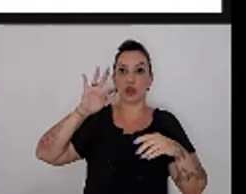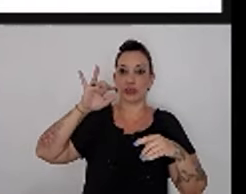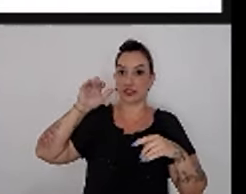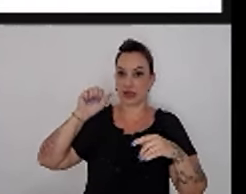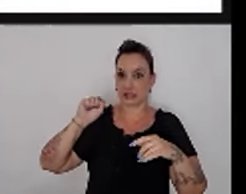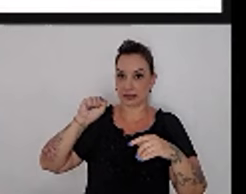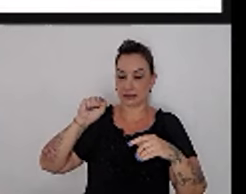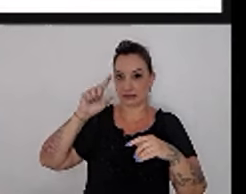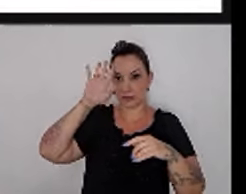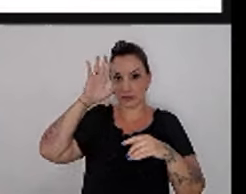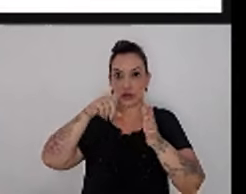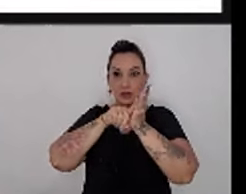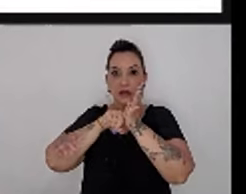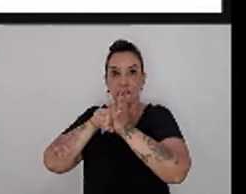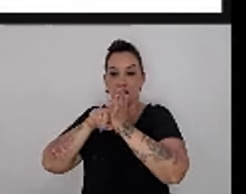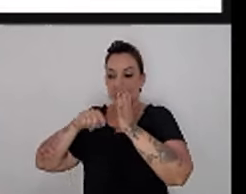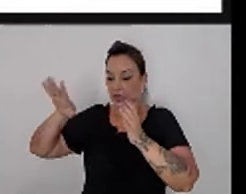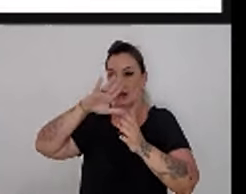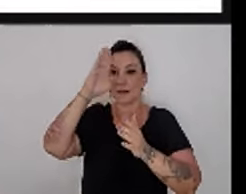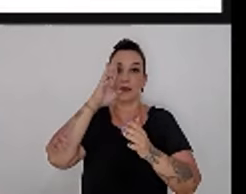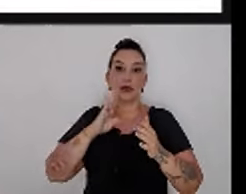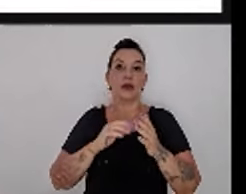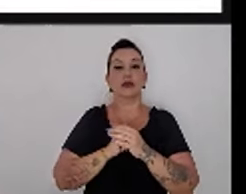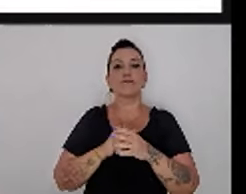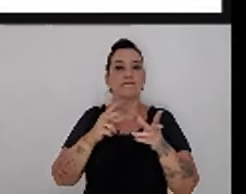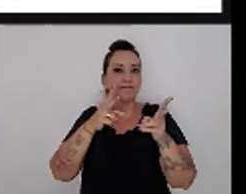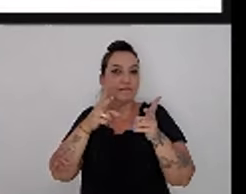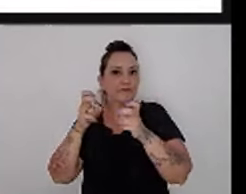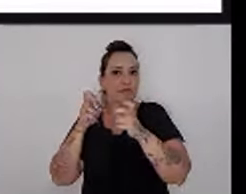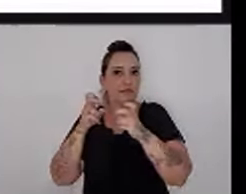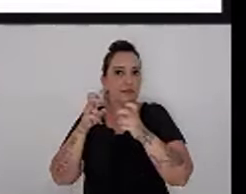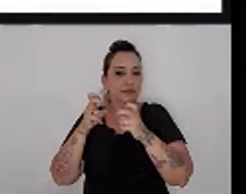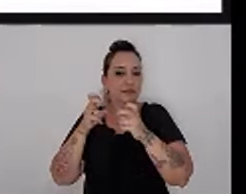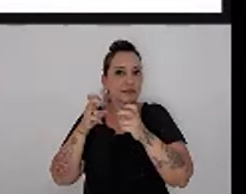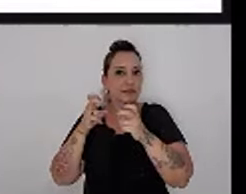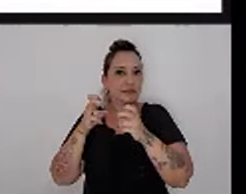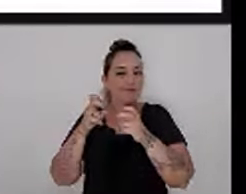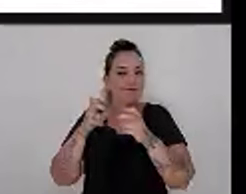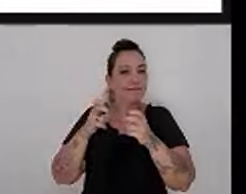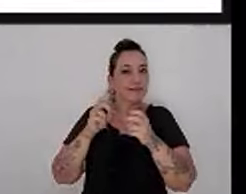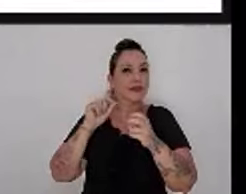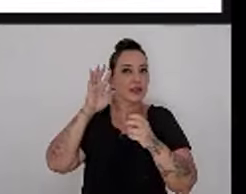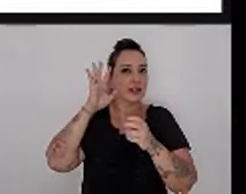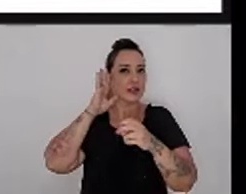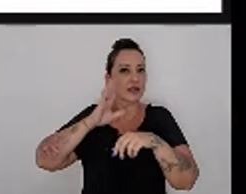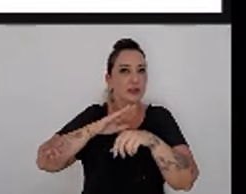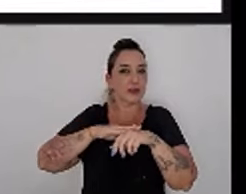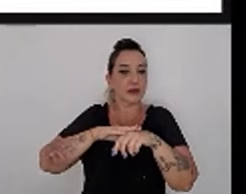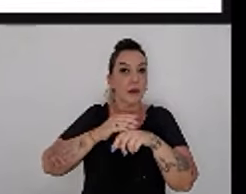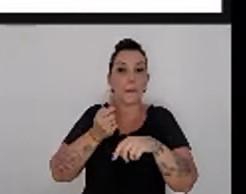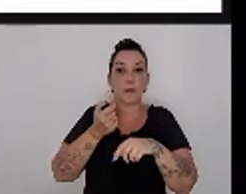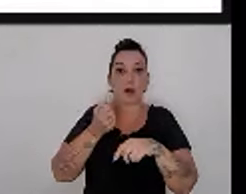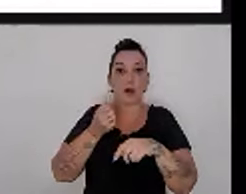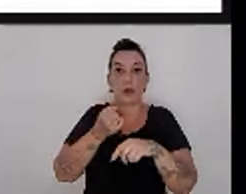eróticas resultantes de pesquisas etnográficas no Brasil. Ao que se nota, no exame que fazemos dessa ainda